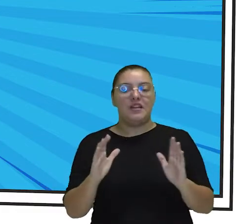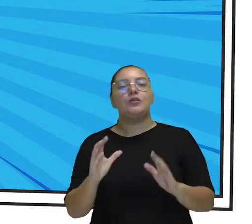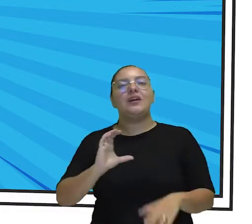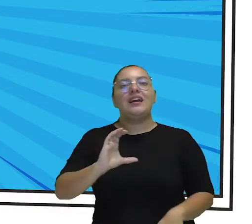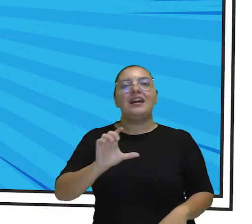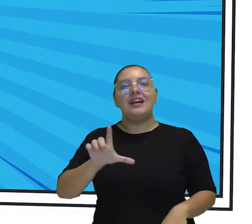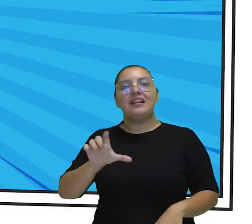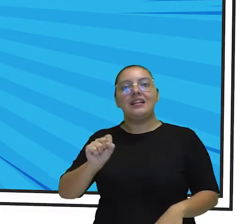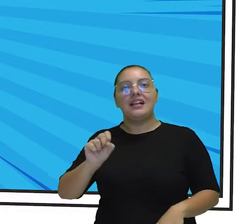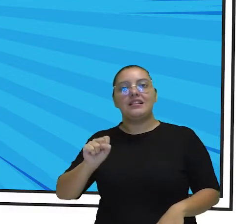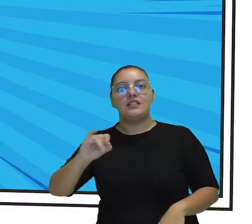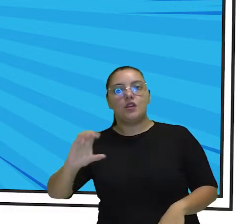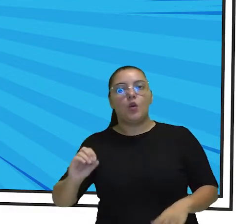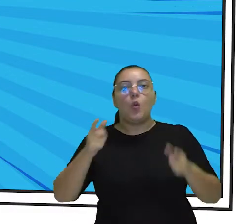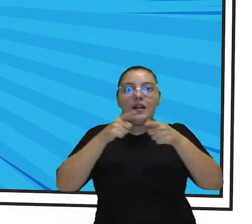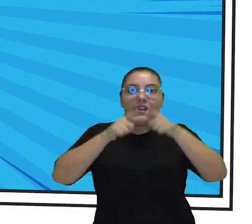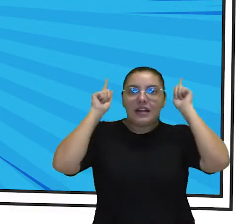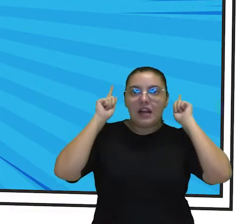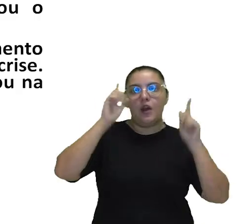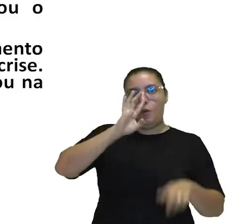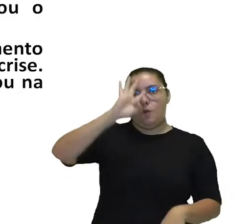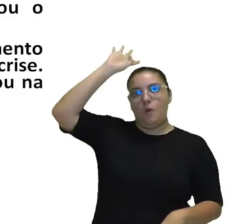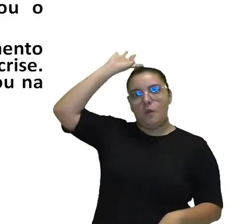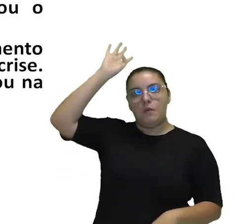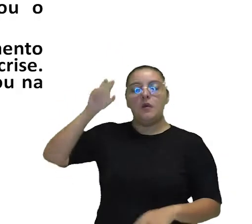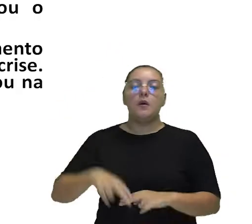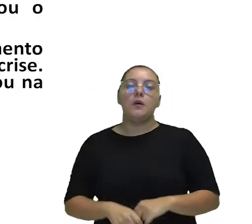do período greco-romano. Portanto,